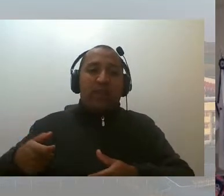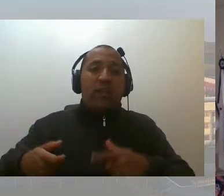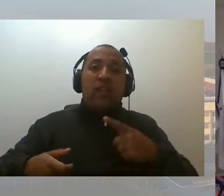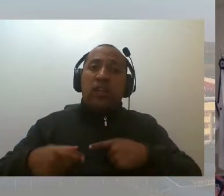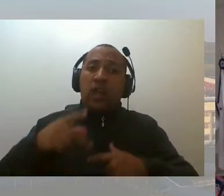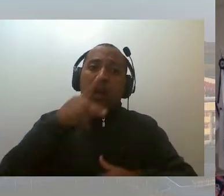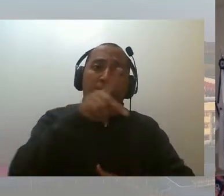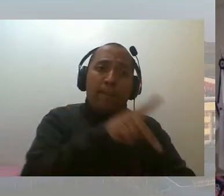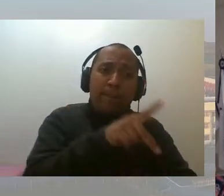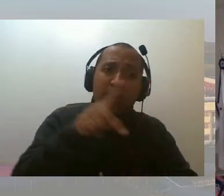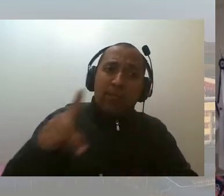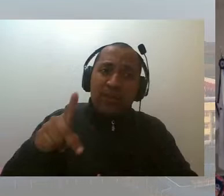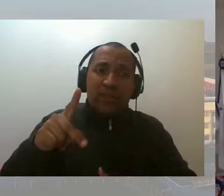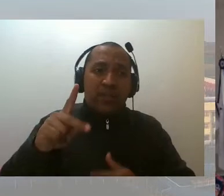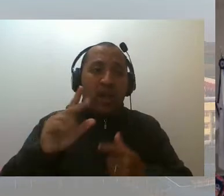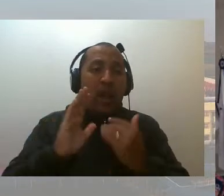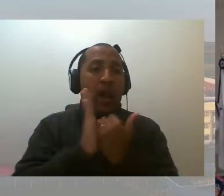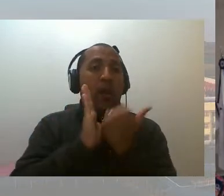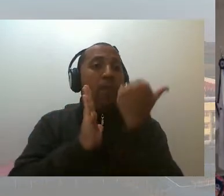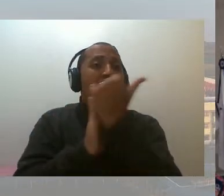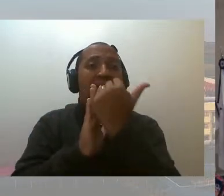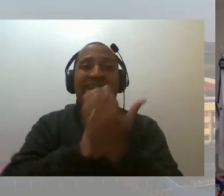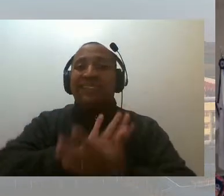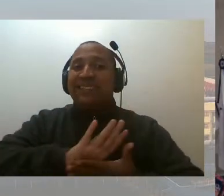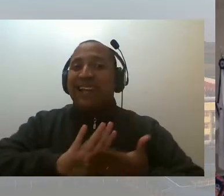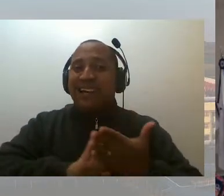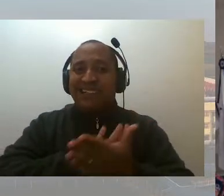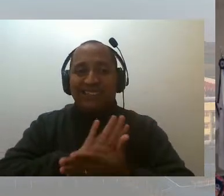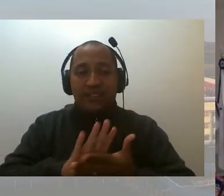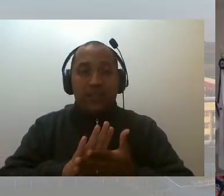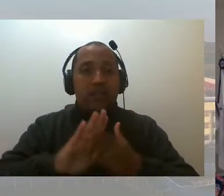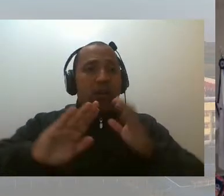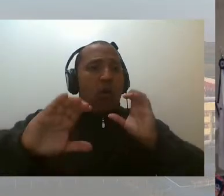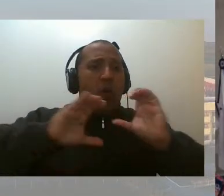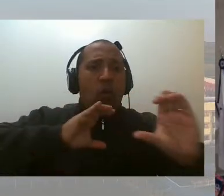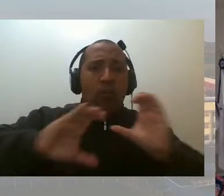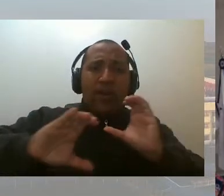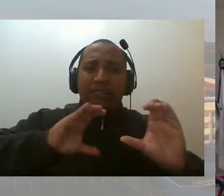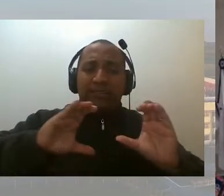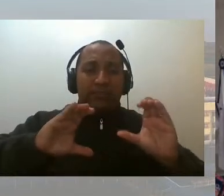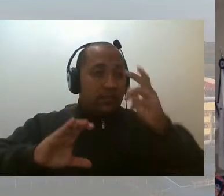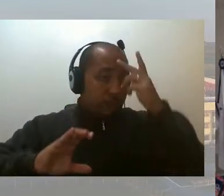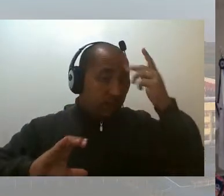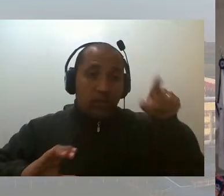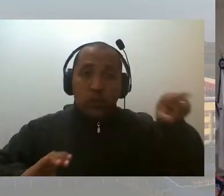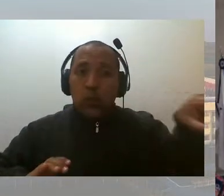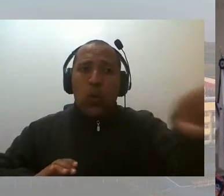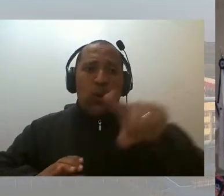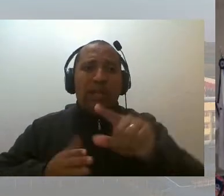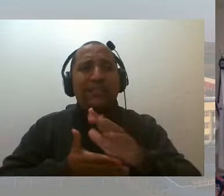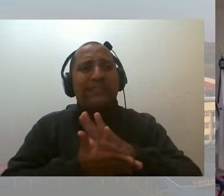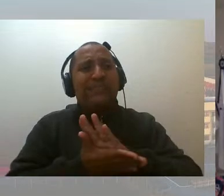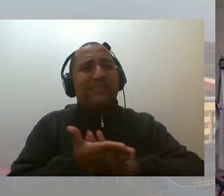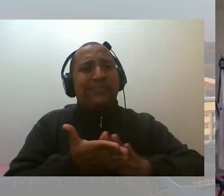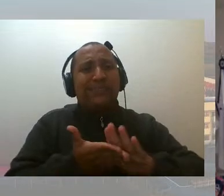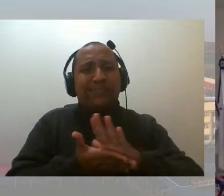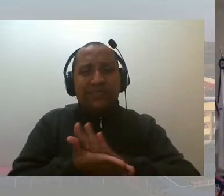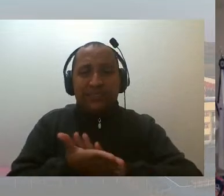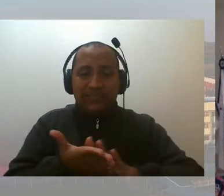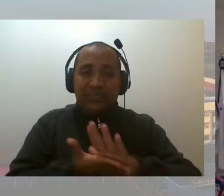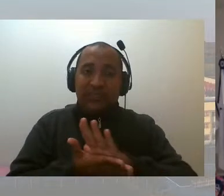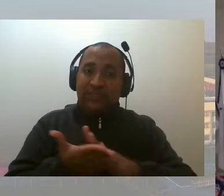sem reajuste e sem comunicação com os demais discentes